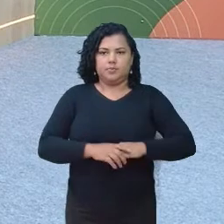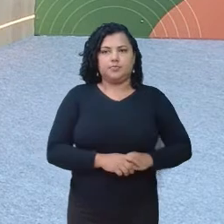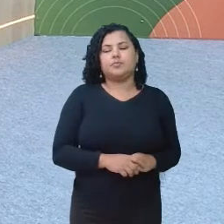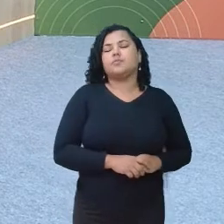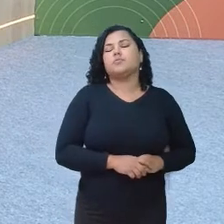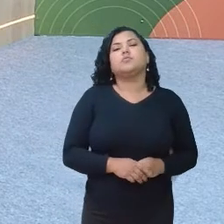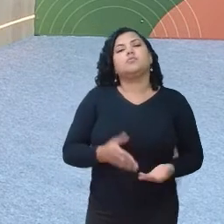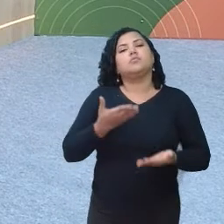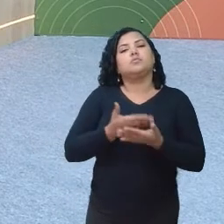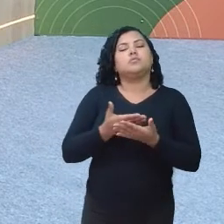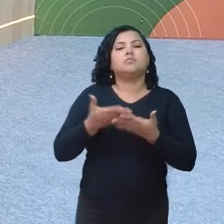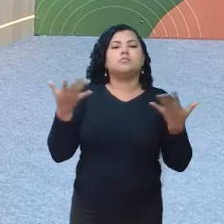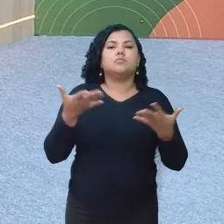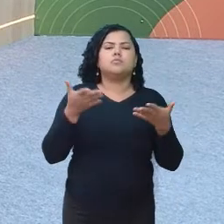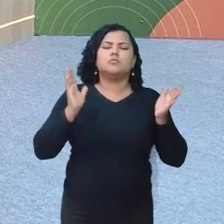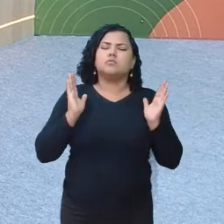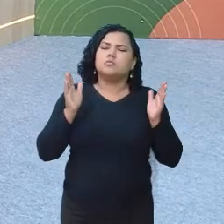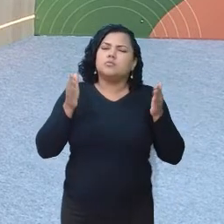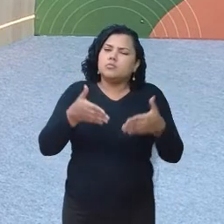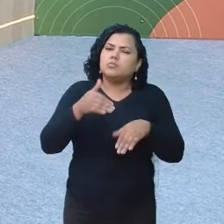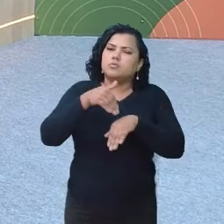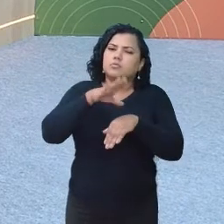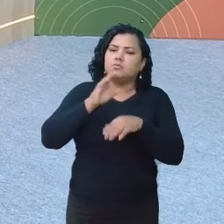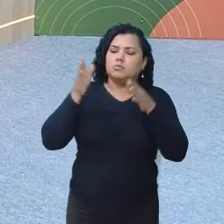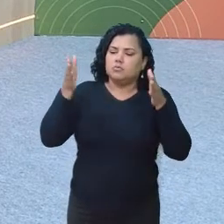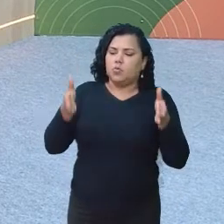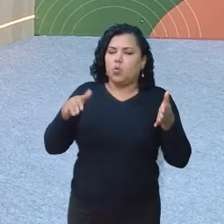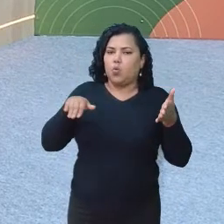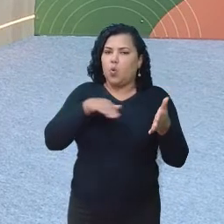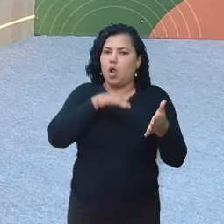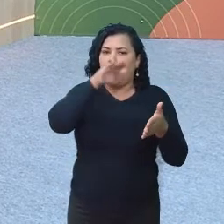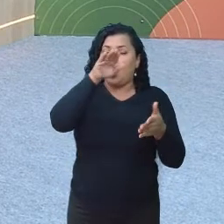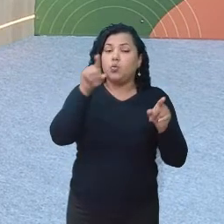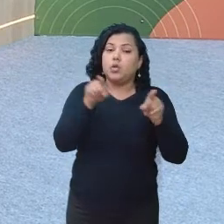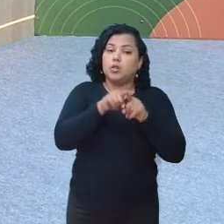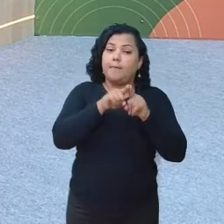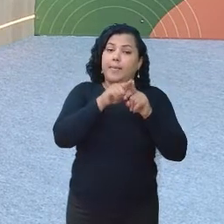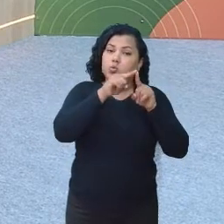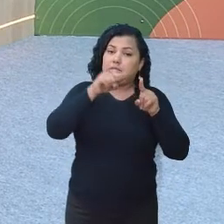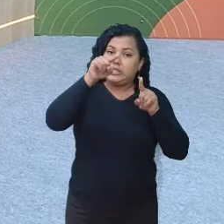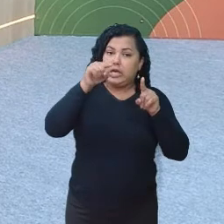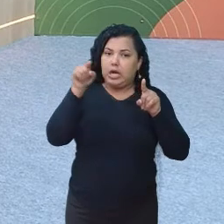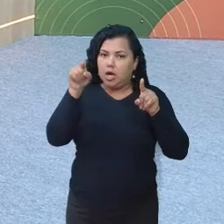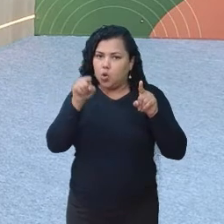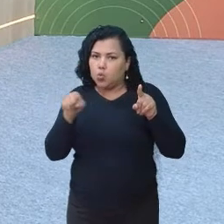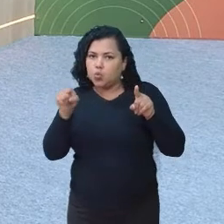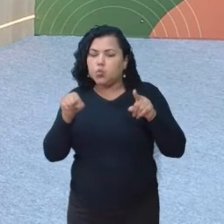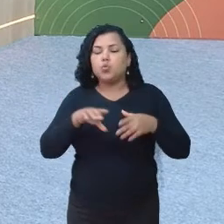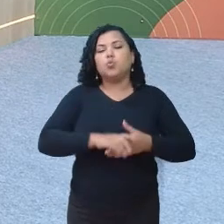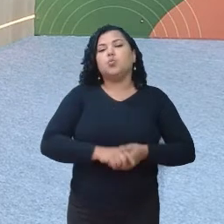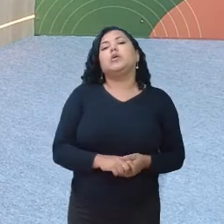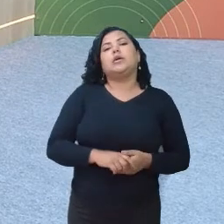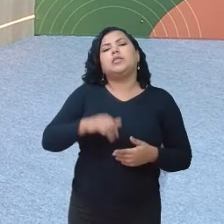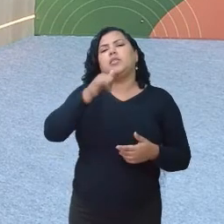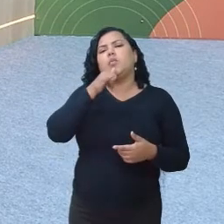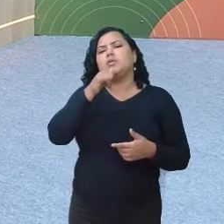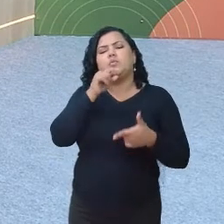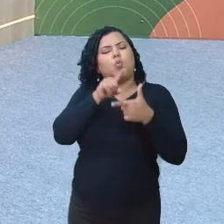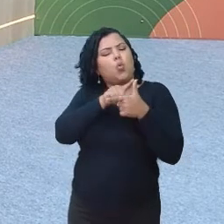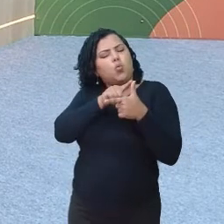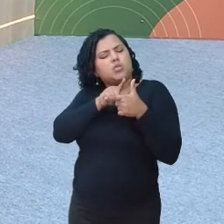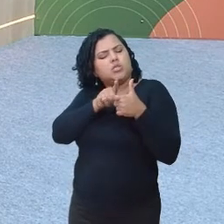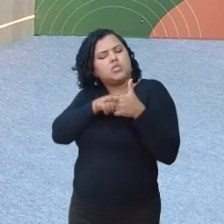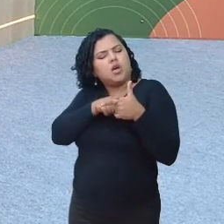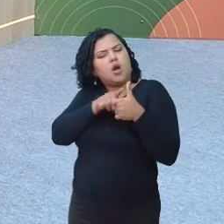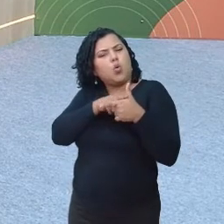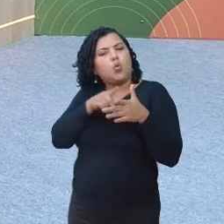na aula de hoje, a gente vai dar uma ênfase maior aos lados e aos ângulos, e você vai perceber que olhar os lados e os ângulos